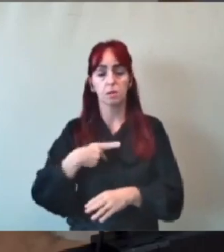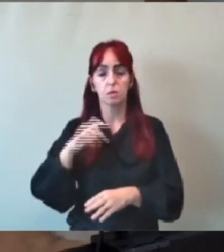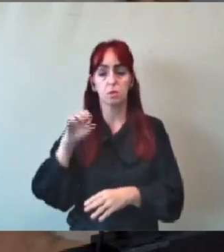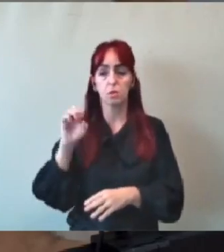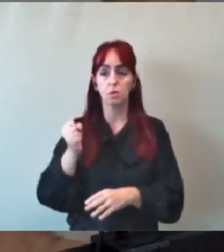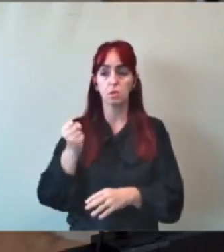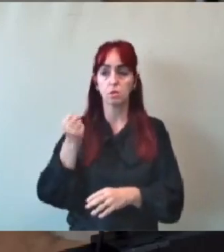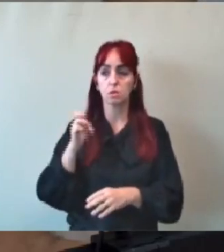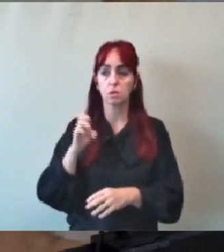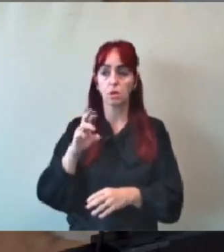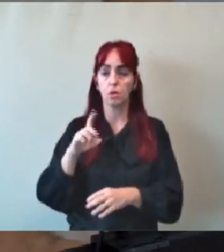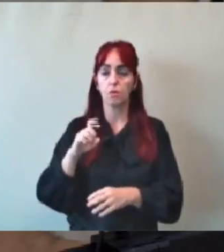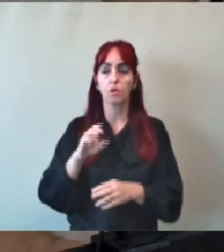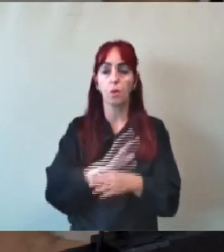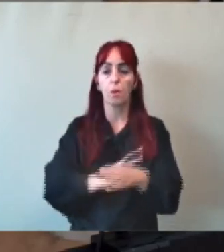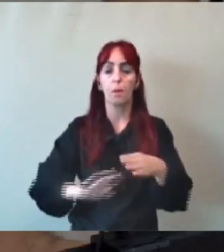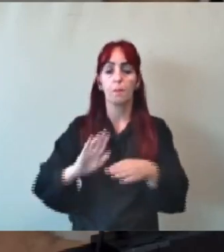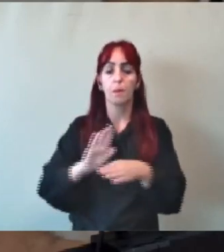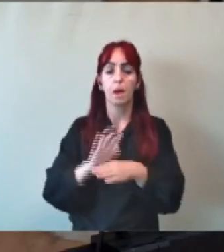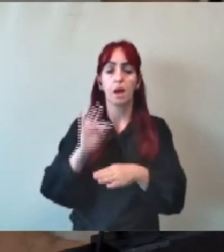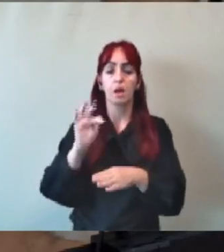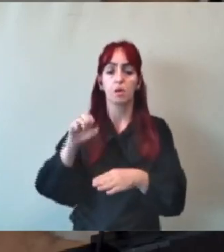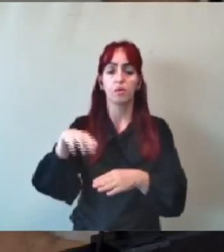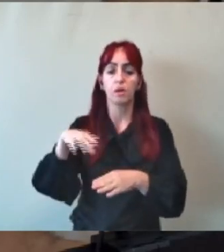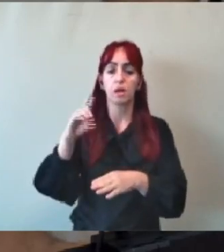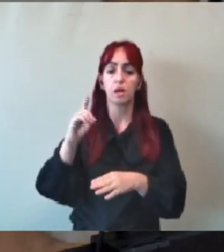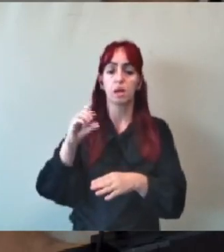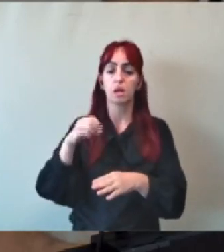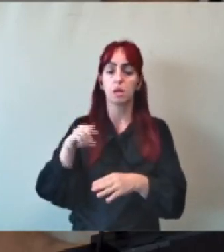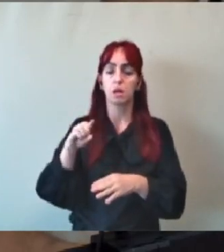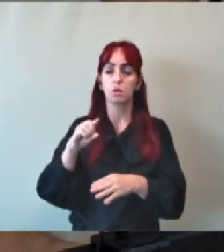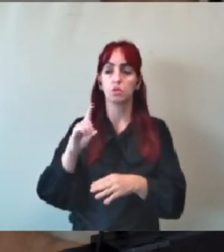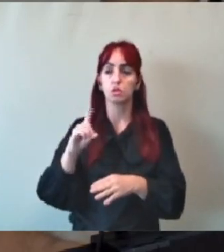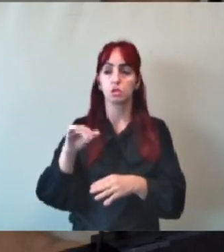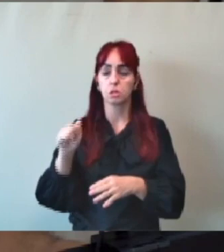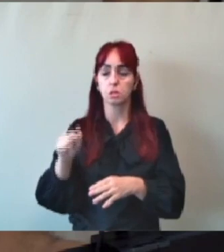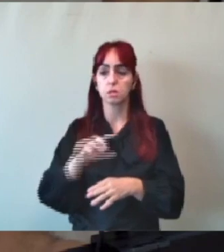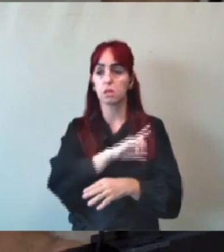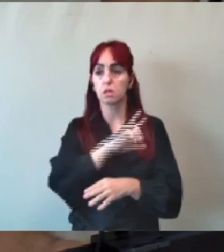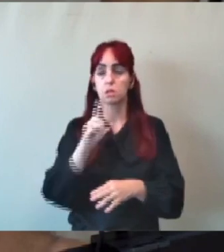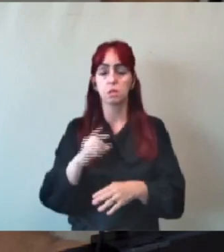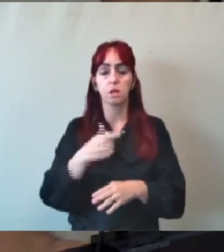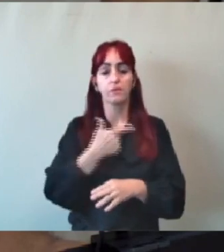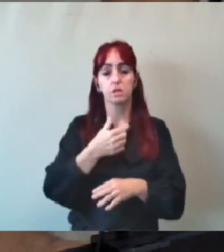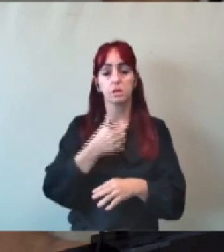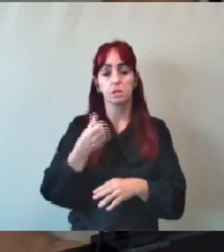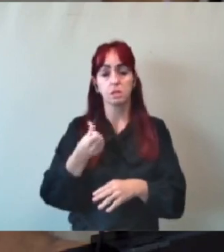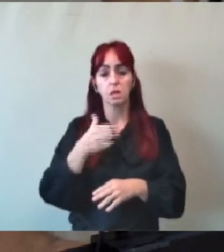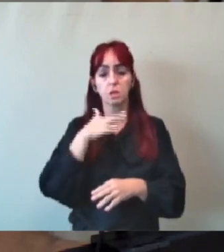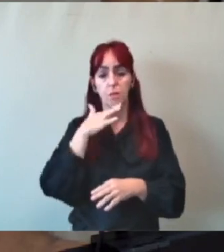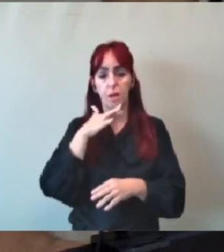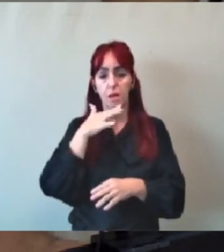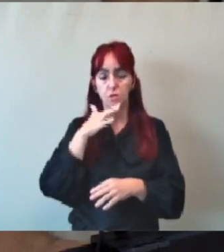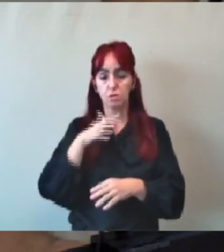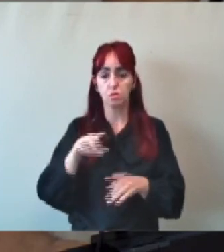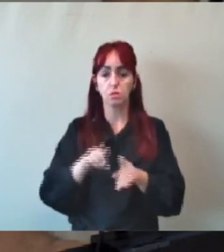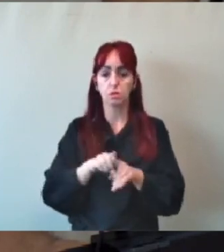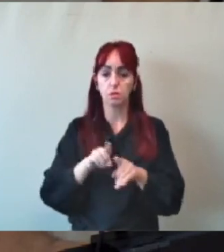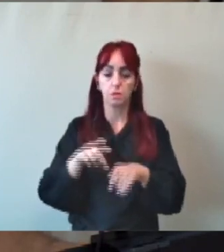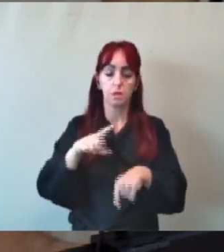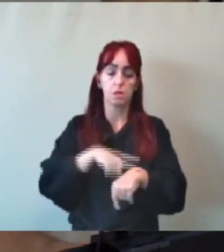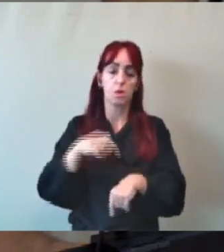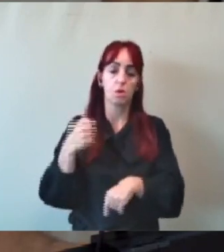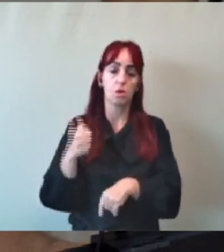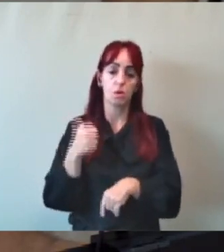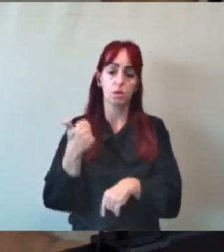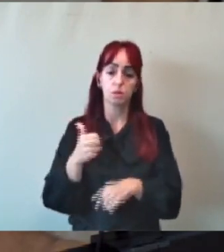data 26 de março de 2024, horário que ele havia solicitado às 11 horas, mas estamos